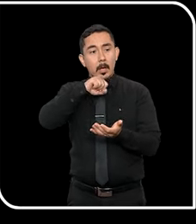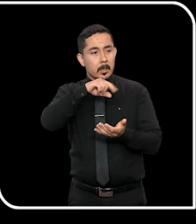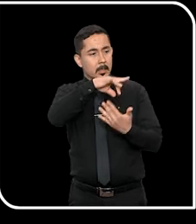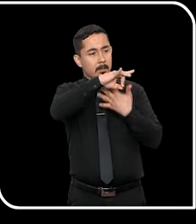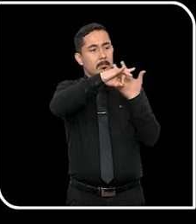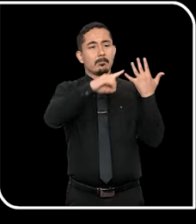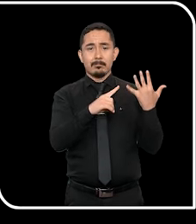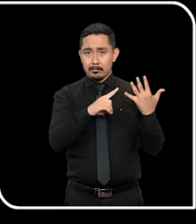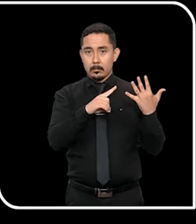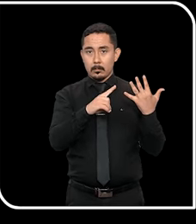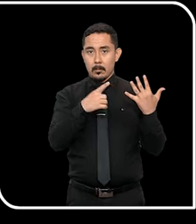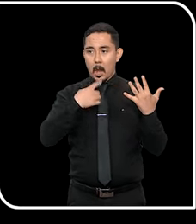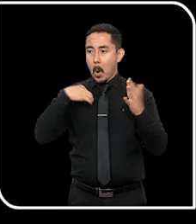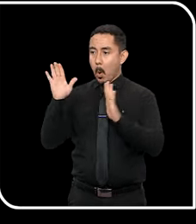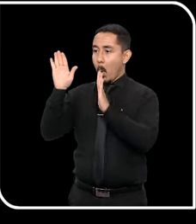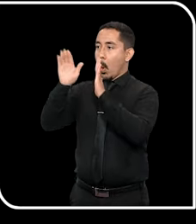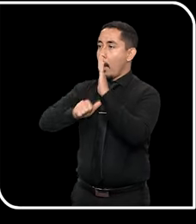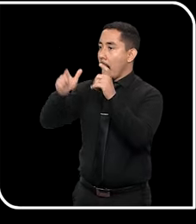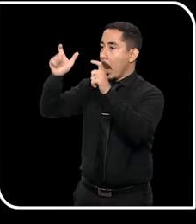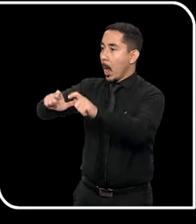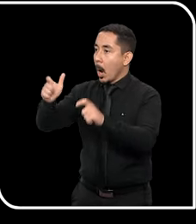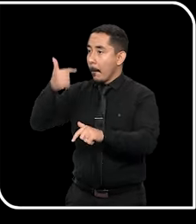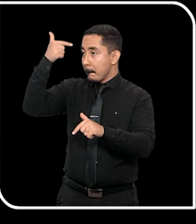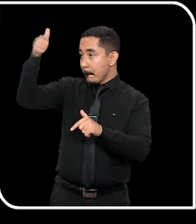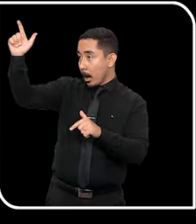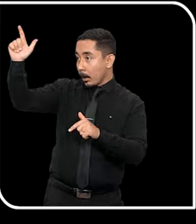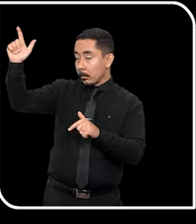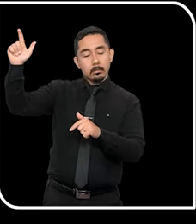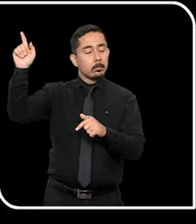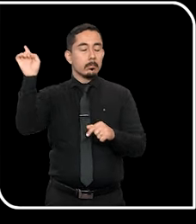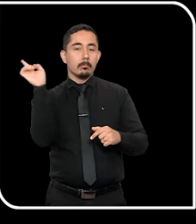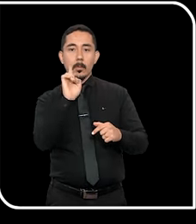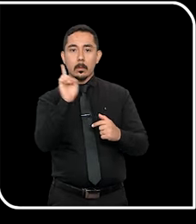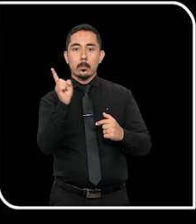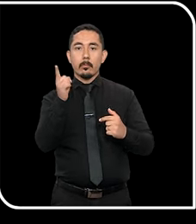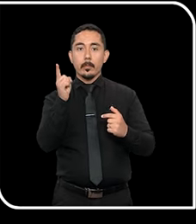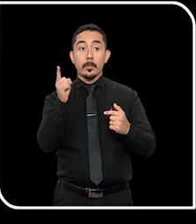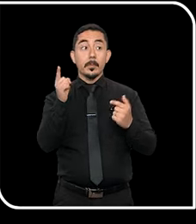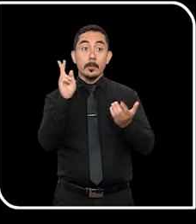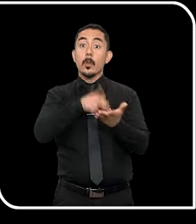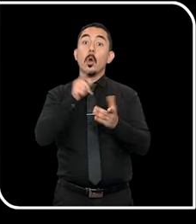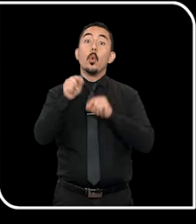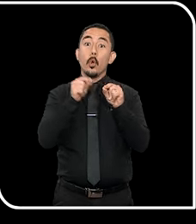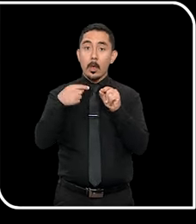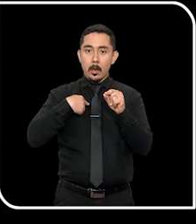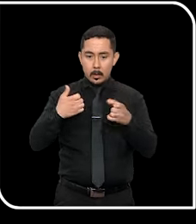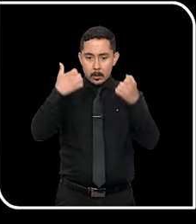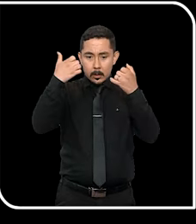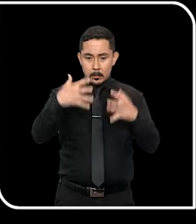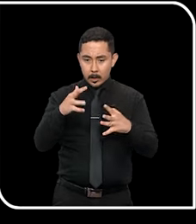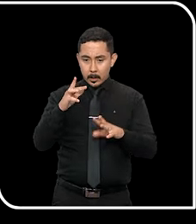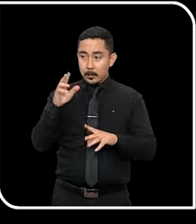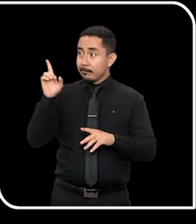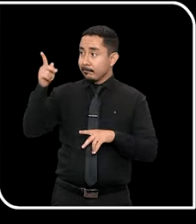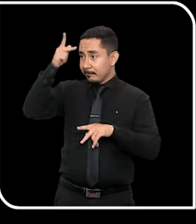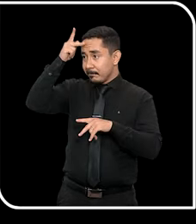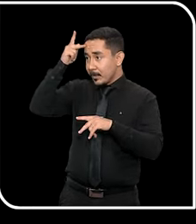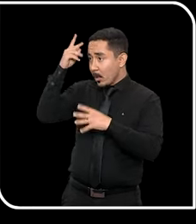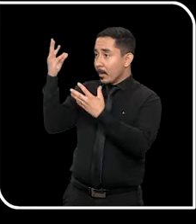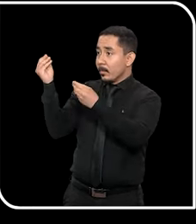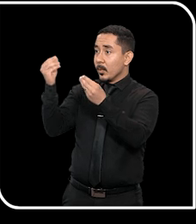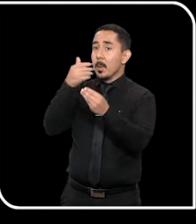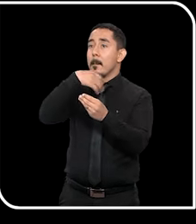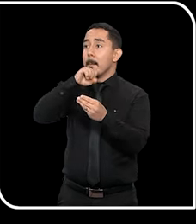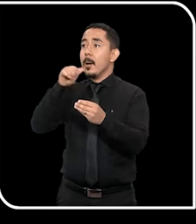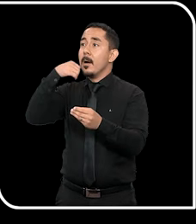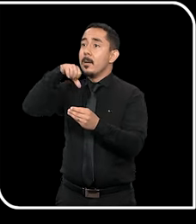minha intenção não é roubar o lugar de ninguém é muito pelo contrário trazer voz paraas talvez mães e pais de pessoas com